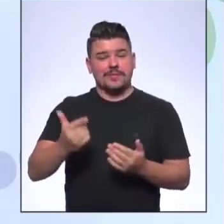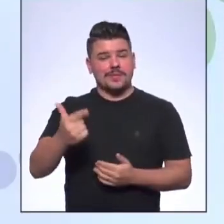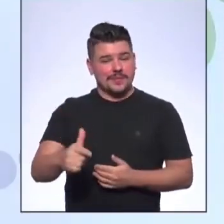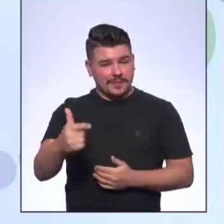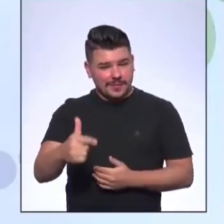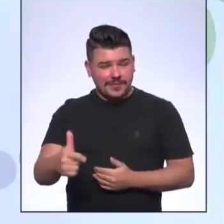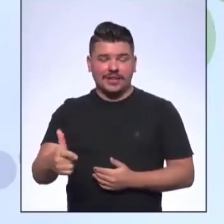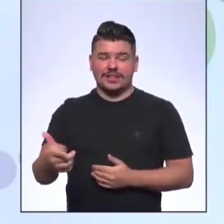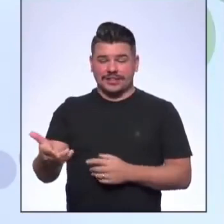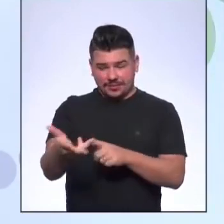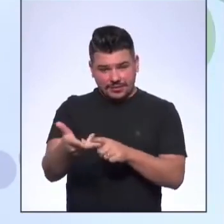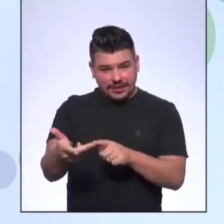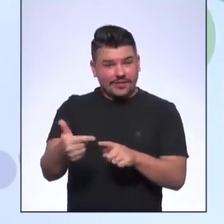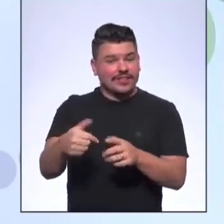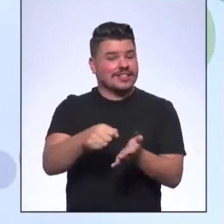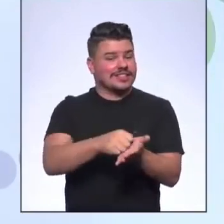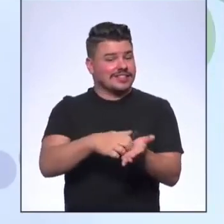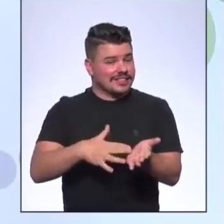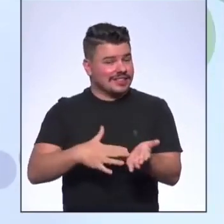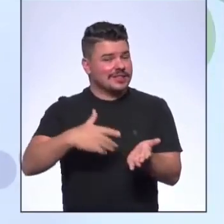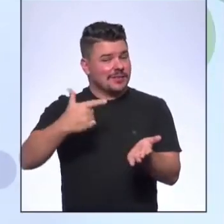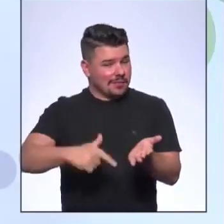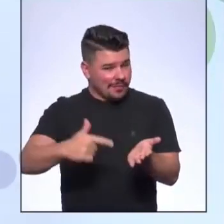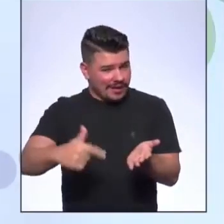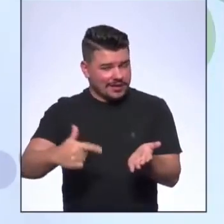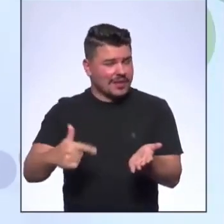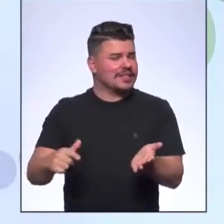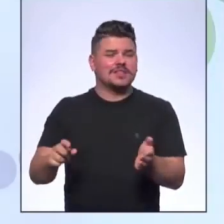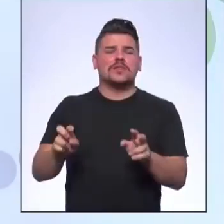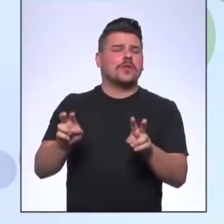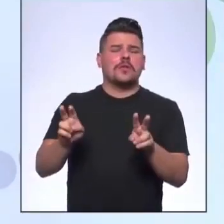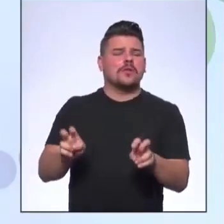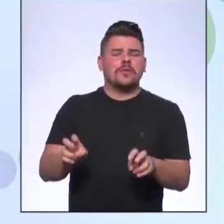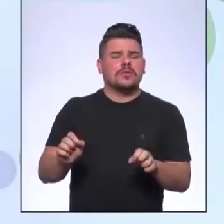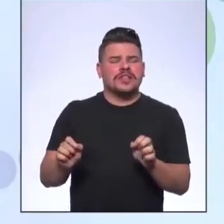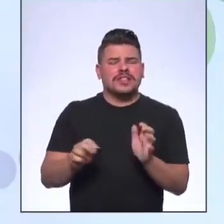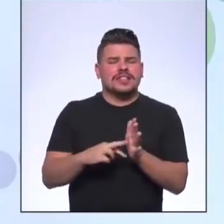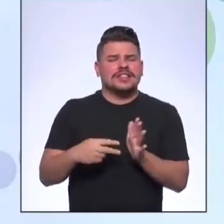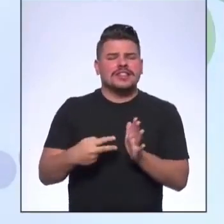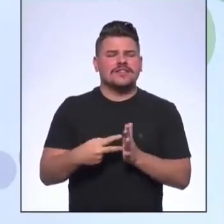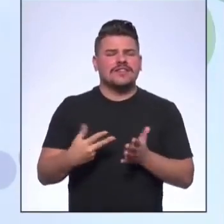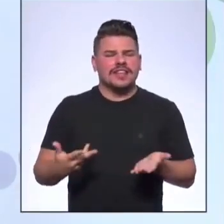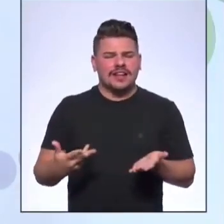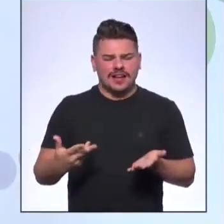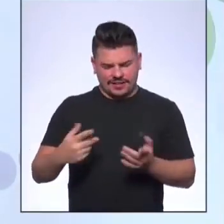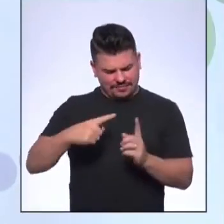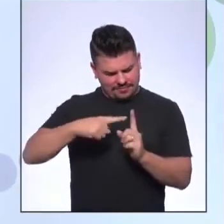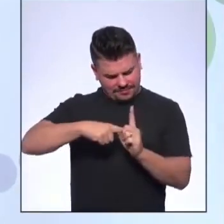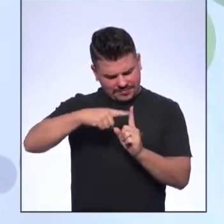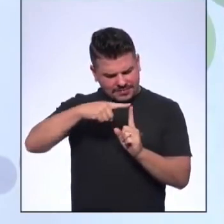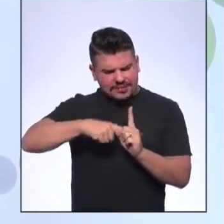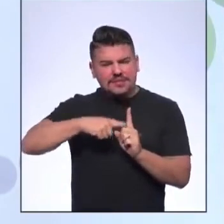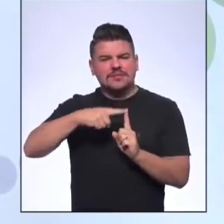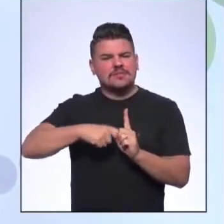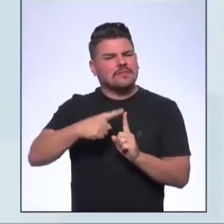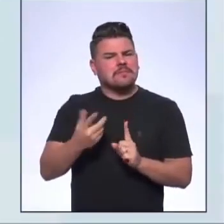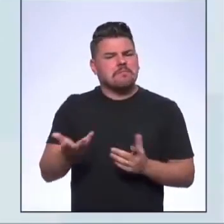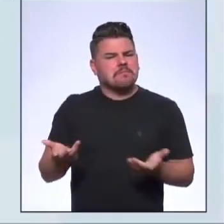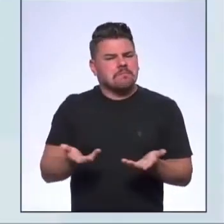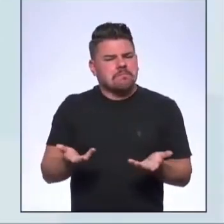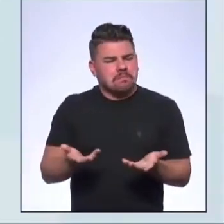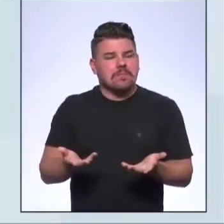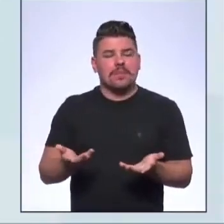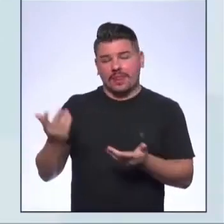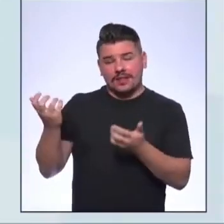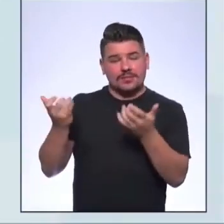tá? E vamos ver o que fala a questão da máquina térmica. O que são máquinas térmicas, beleza? Vamos lá, qual é o objetivo aí? Ó? Compreender o conceito